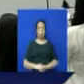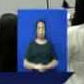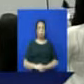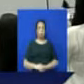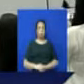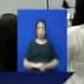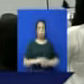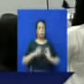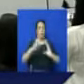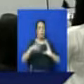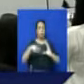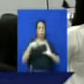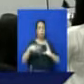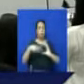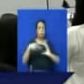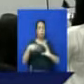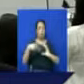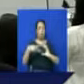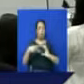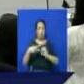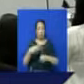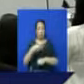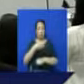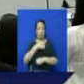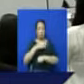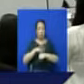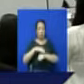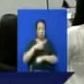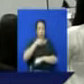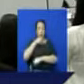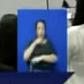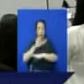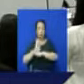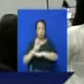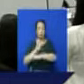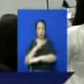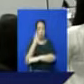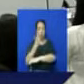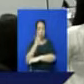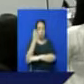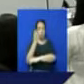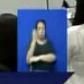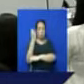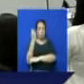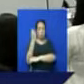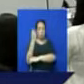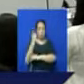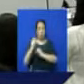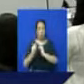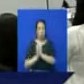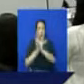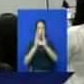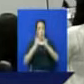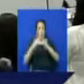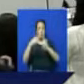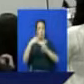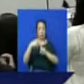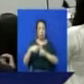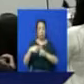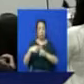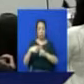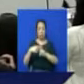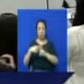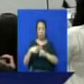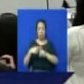A Câmara Municipal do Rio Grande, a mais antiga do estado do Rio Grande do Sul, presta homenagem à Igreja Ministério Espaço